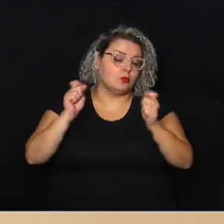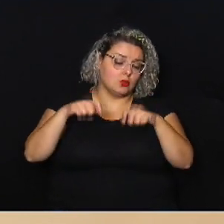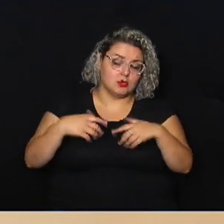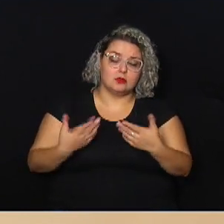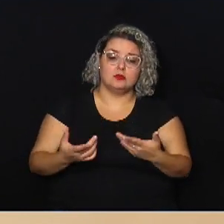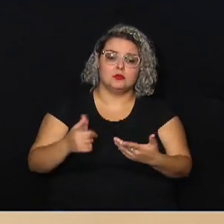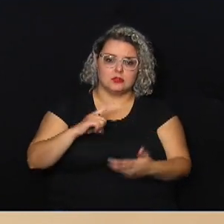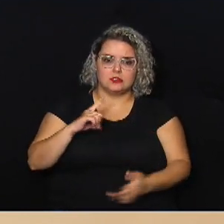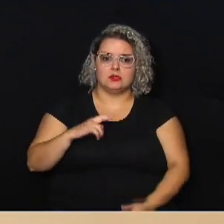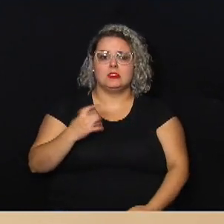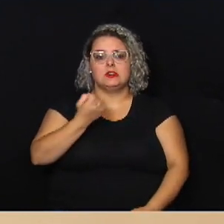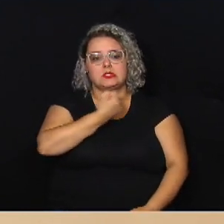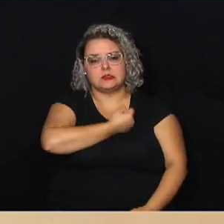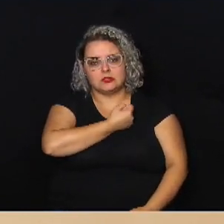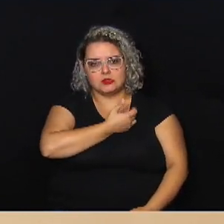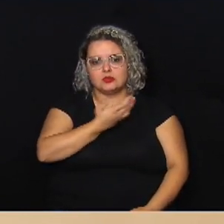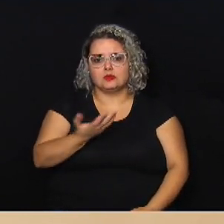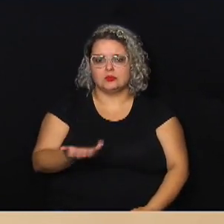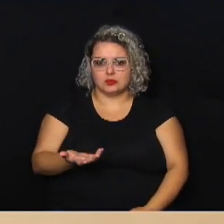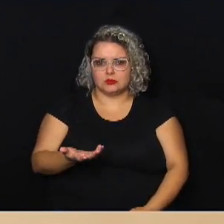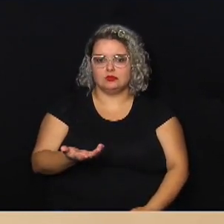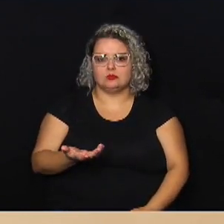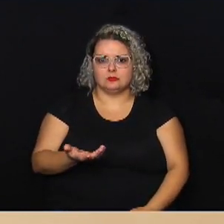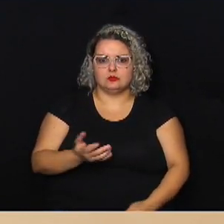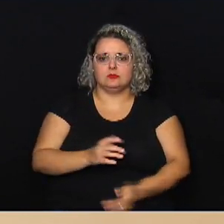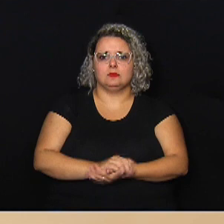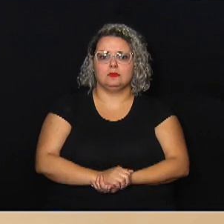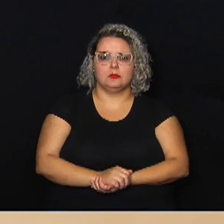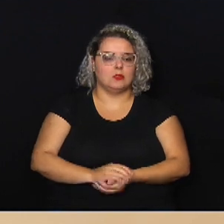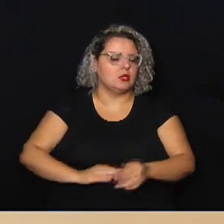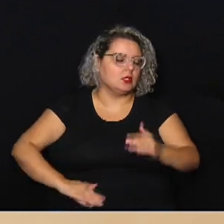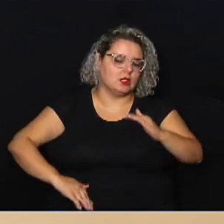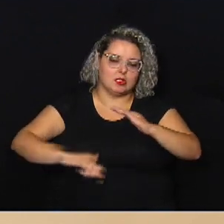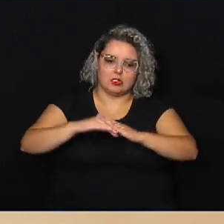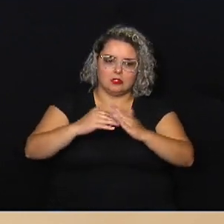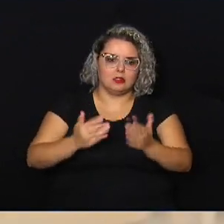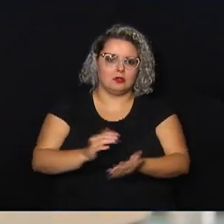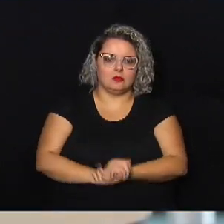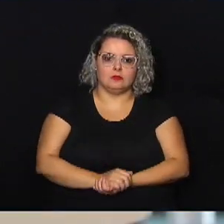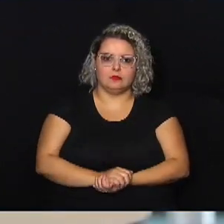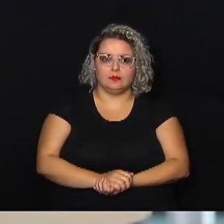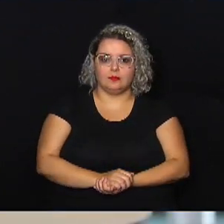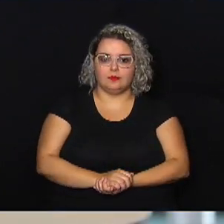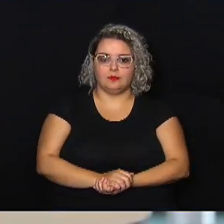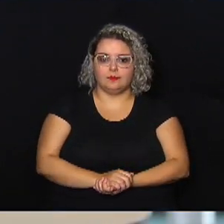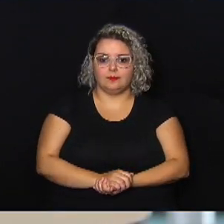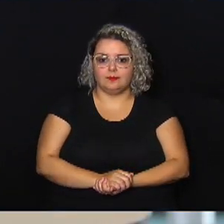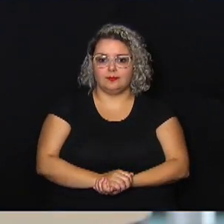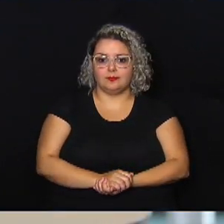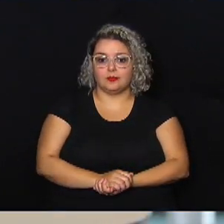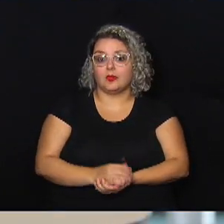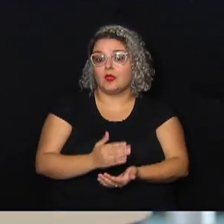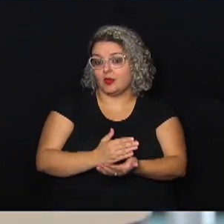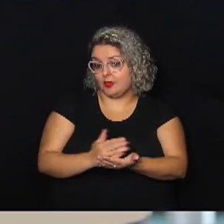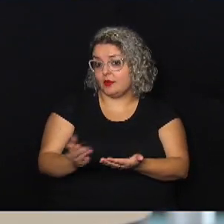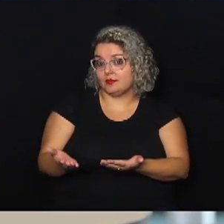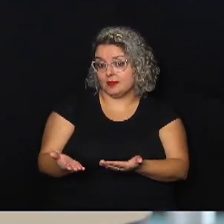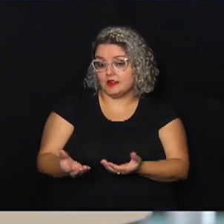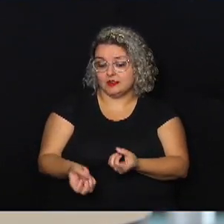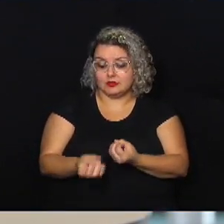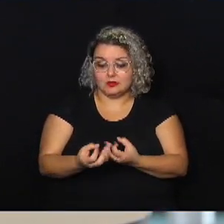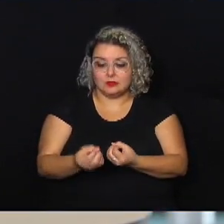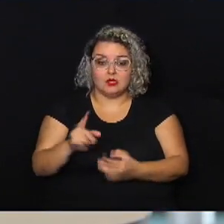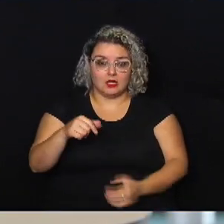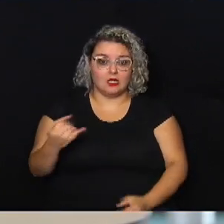algoritmo. E até o limite. Se eu quiser também, eu posso dar uma noção. Eu começo um curso com informações, é